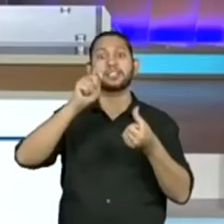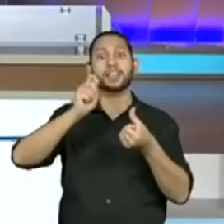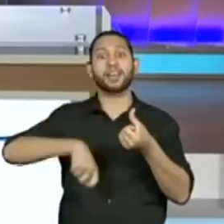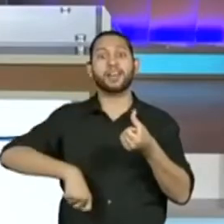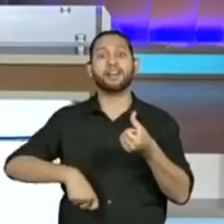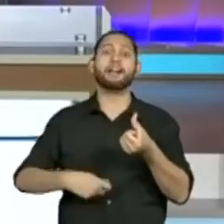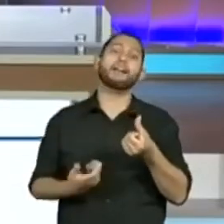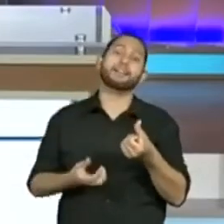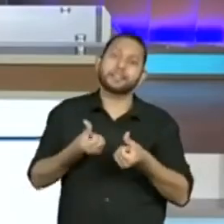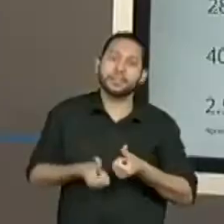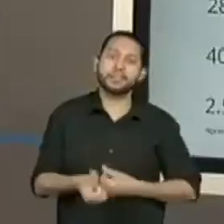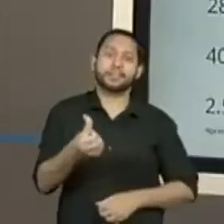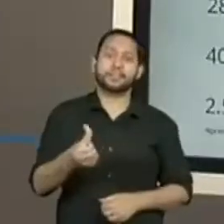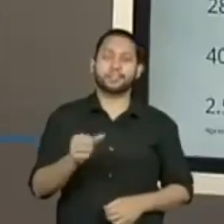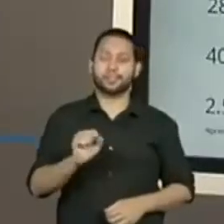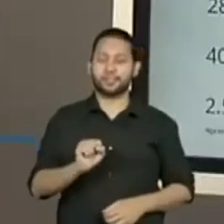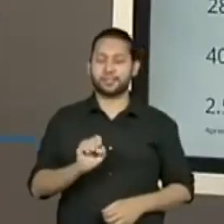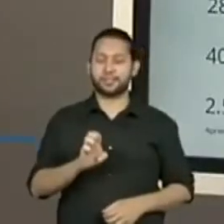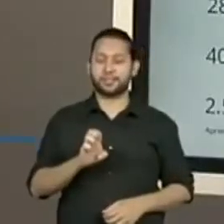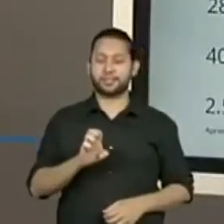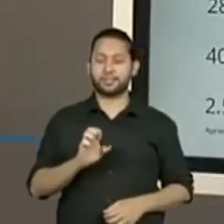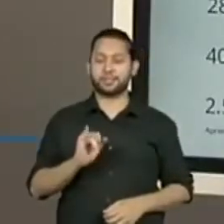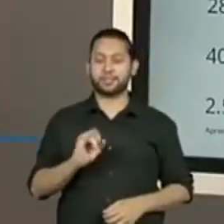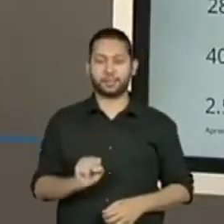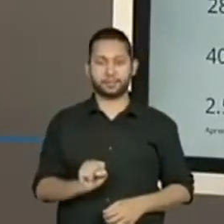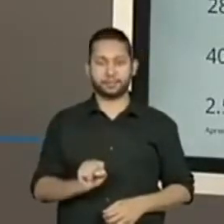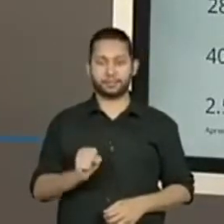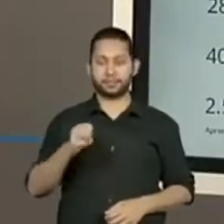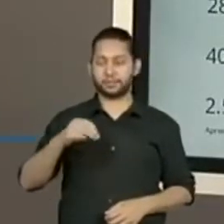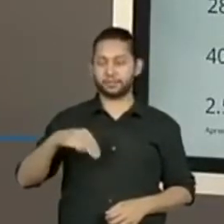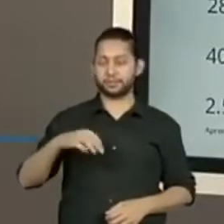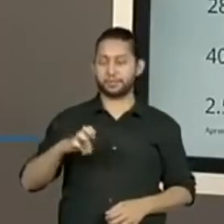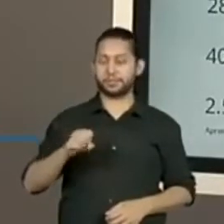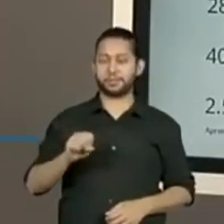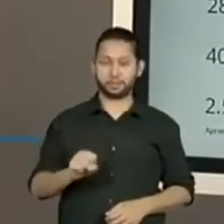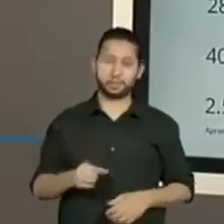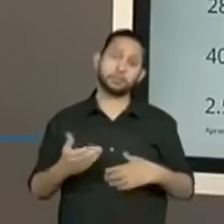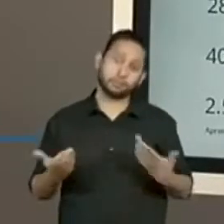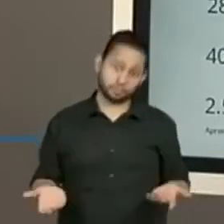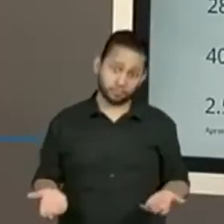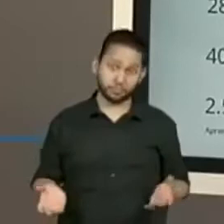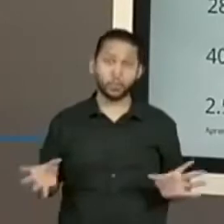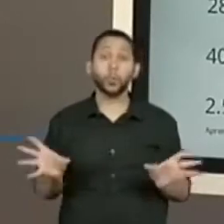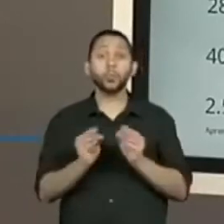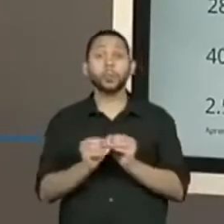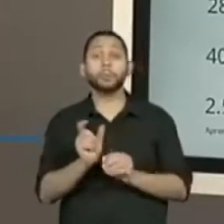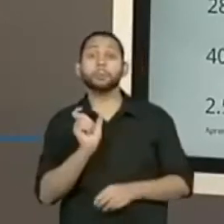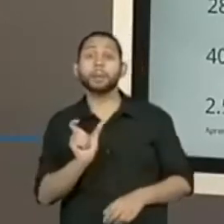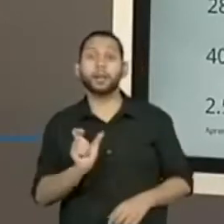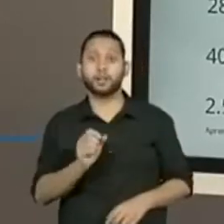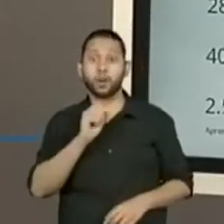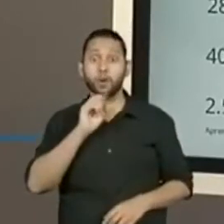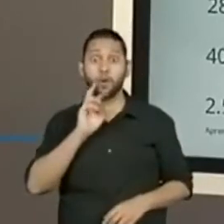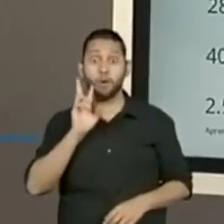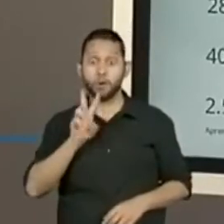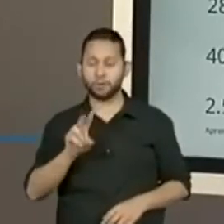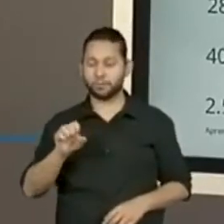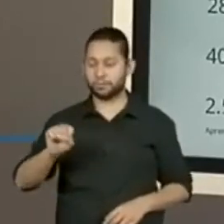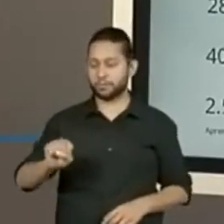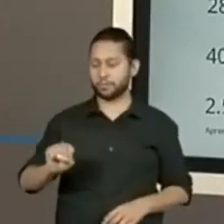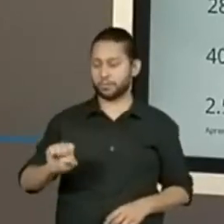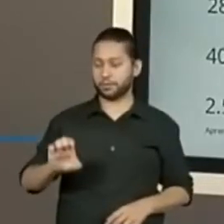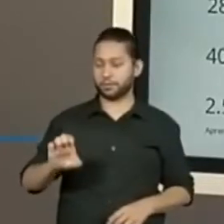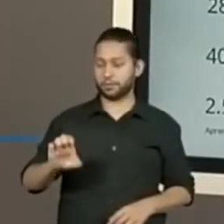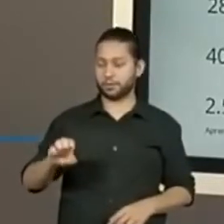meses. Vocês têm razão. Então, quando a gente está falando de semestre, a gente está falando de um período de 6